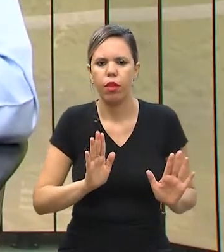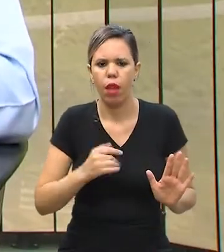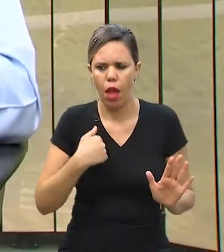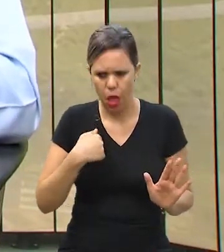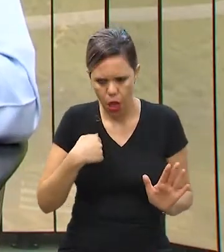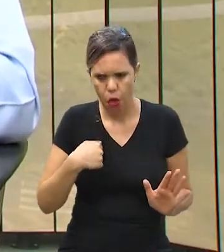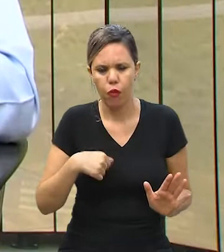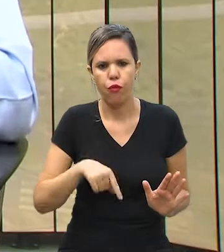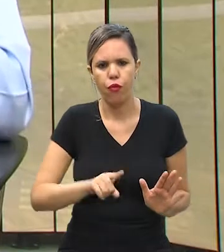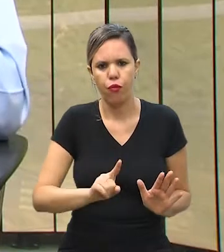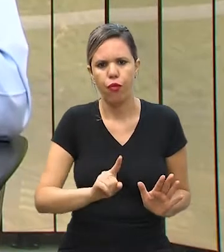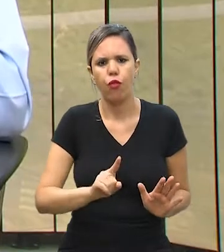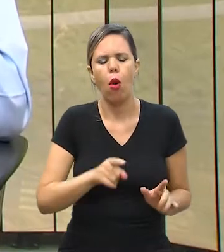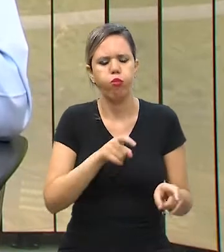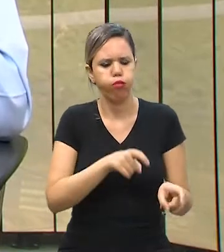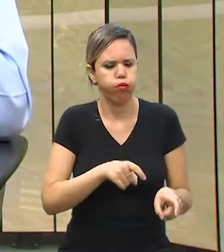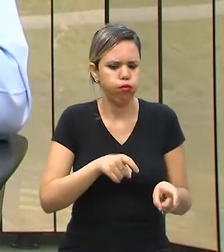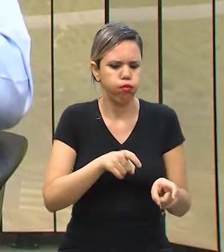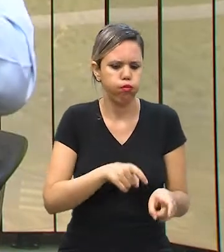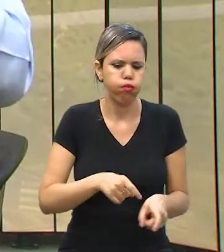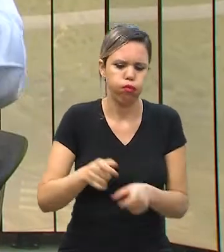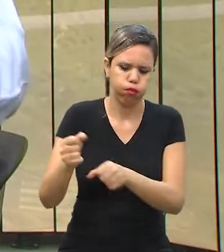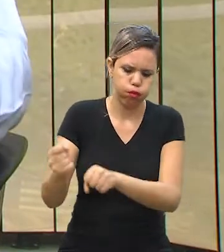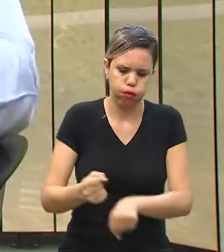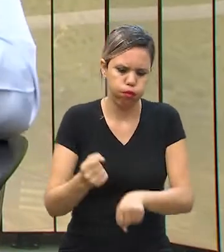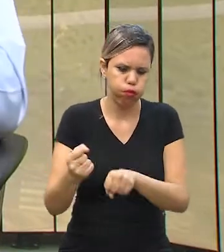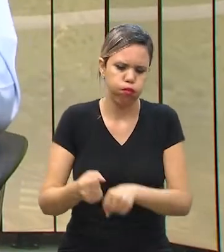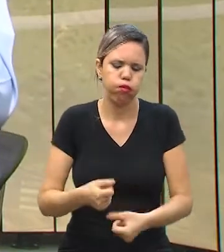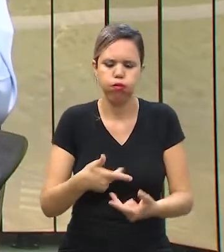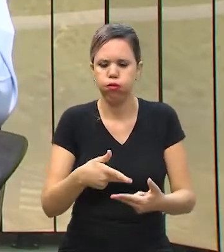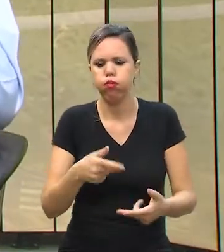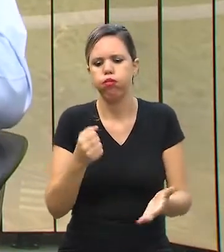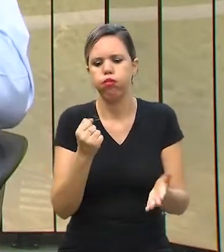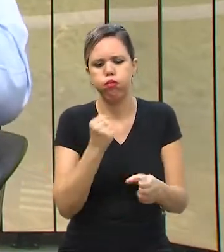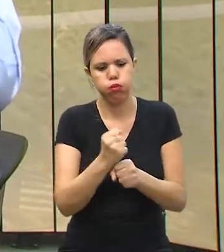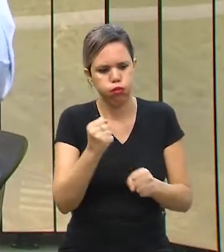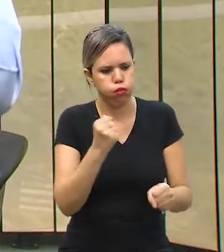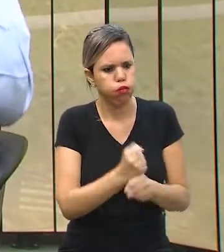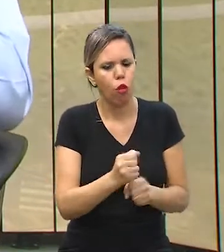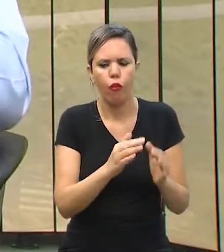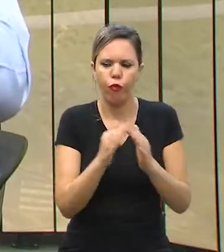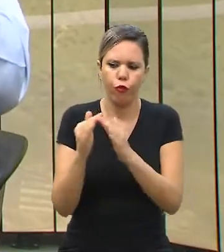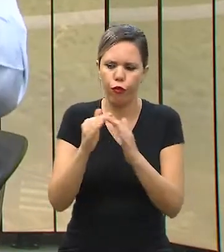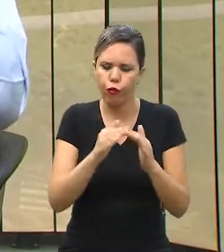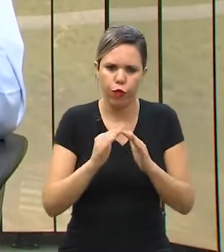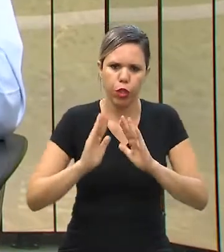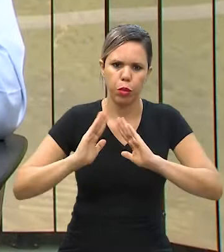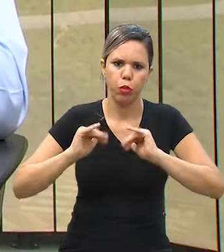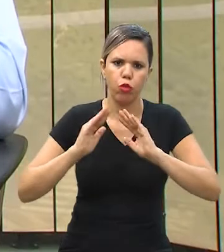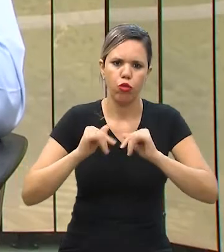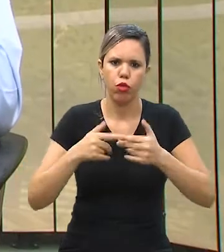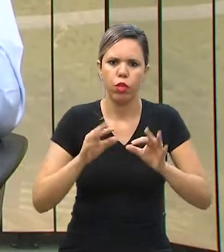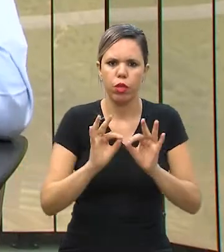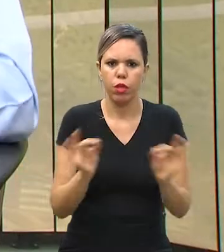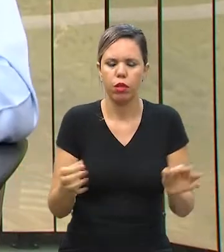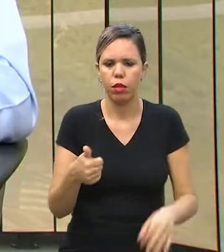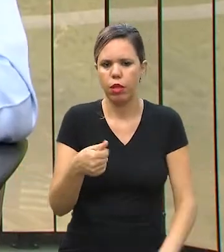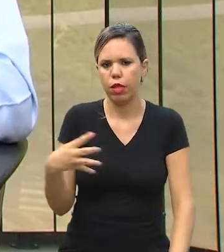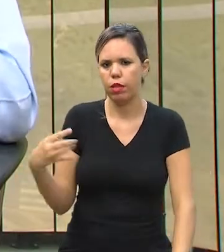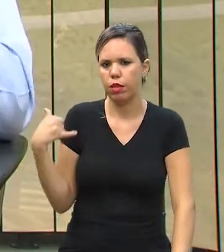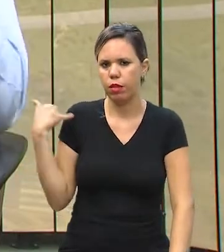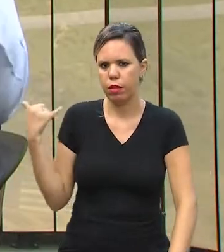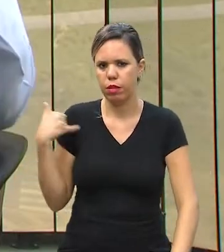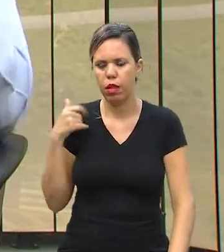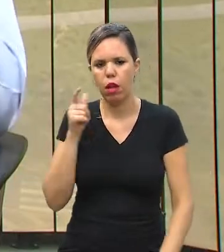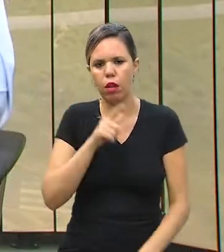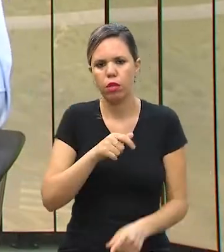não, eu carpir um quintal, eu fazer alguma coisa que o vizinho pedia ali, e sempre aqueles coisinhas. Com 14 anos, eu